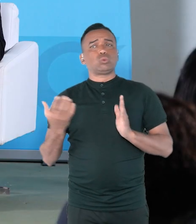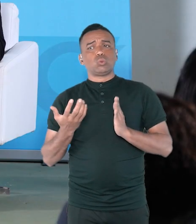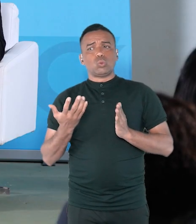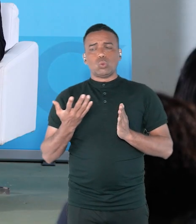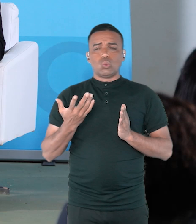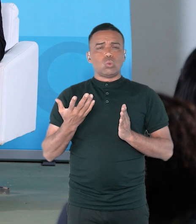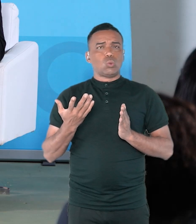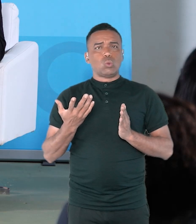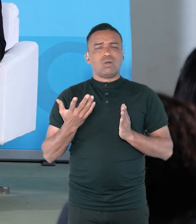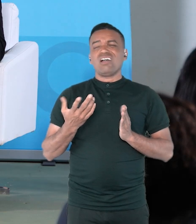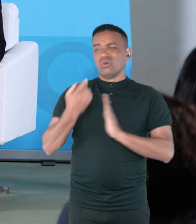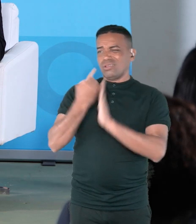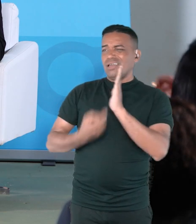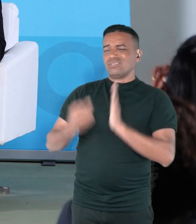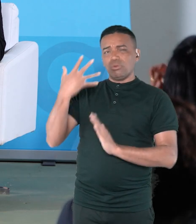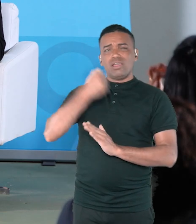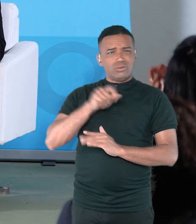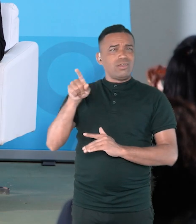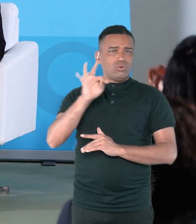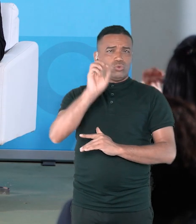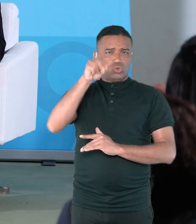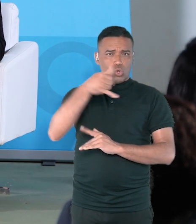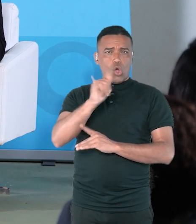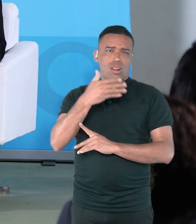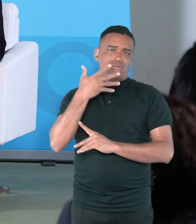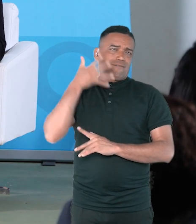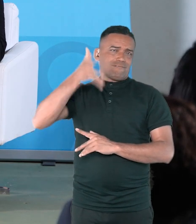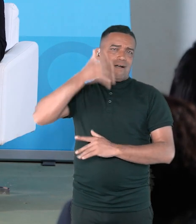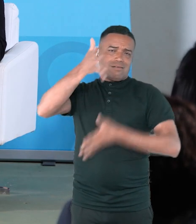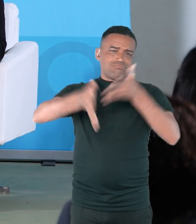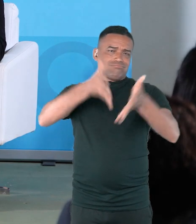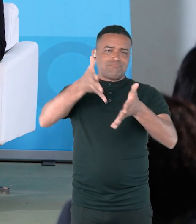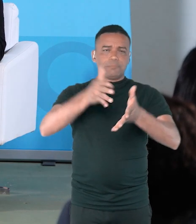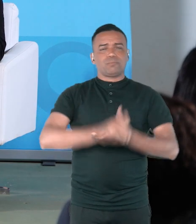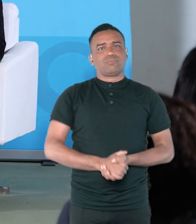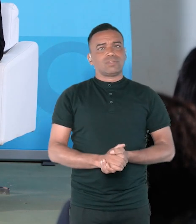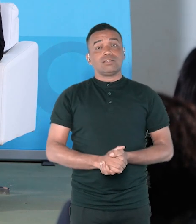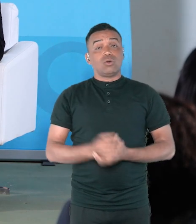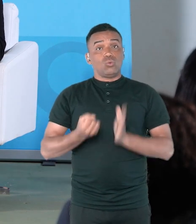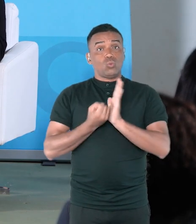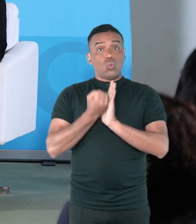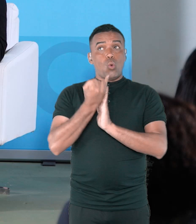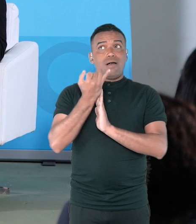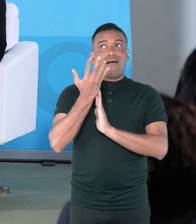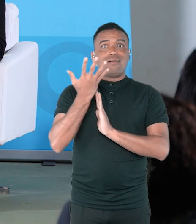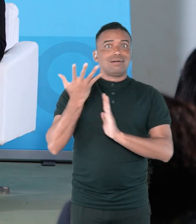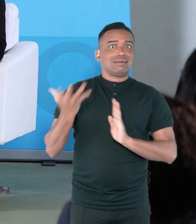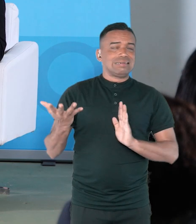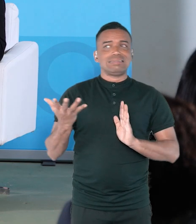coisas que... É muito bonito esse texto que ele fala, né? Que ele quantas vezes